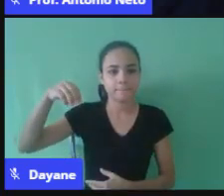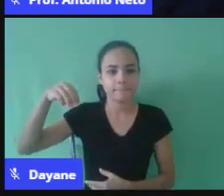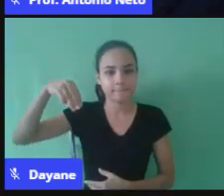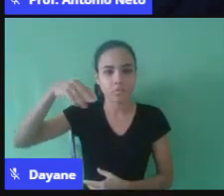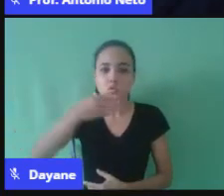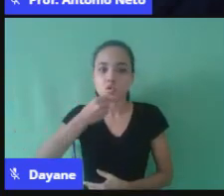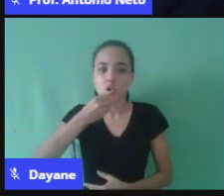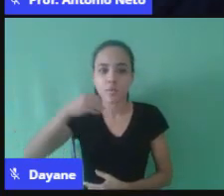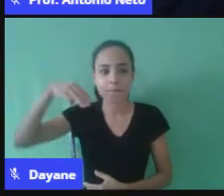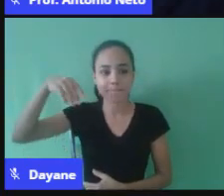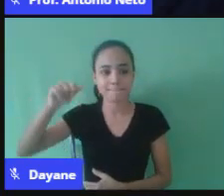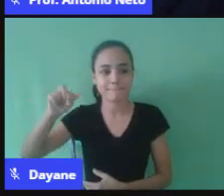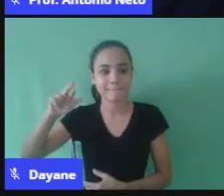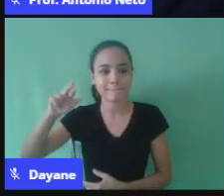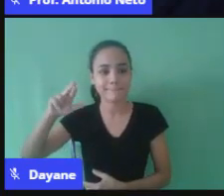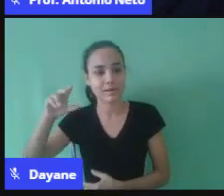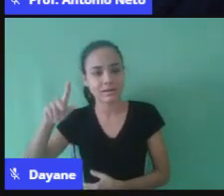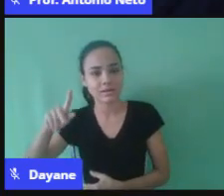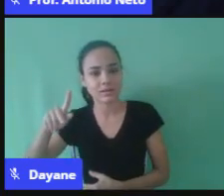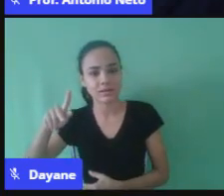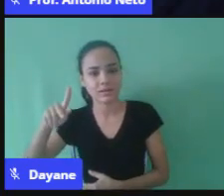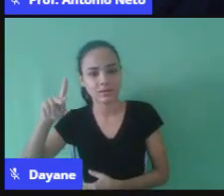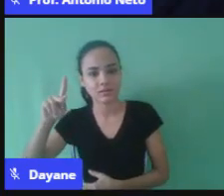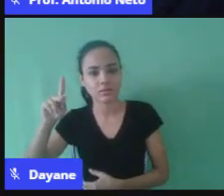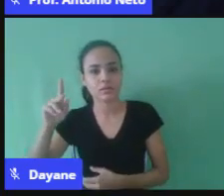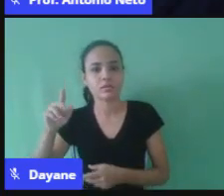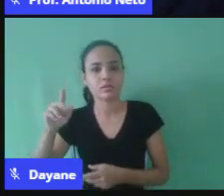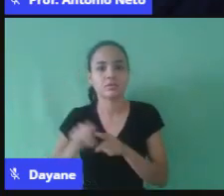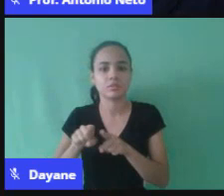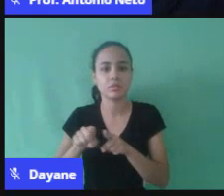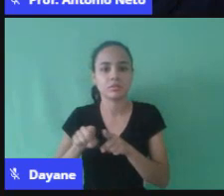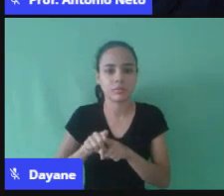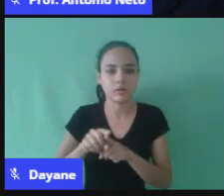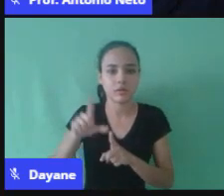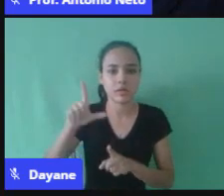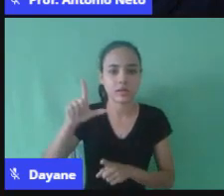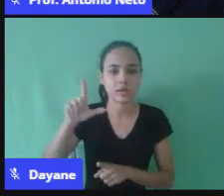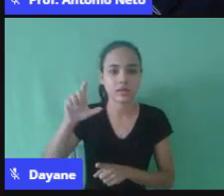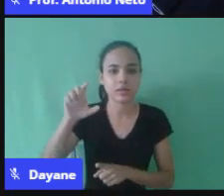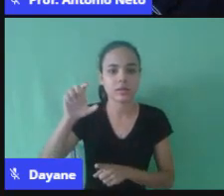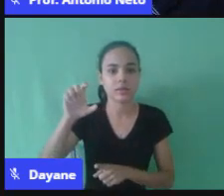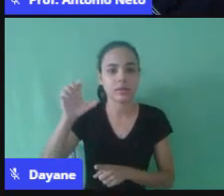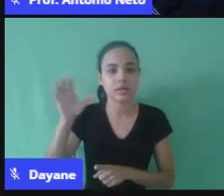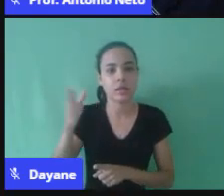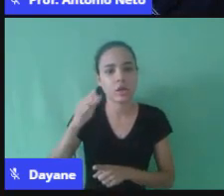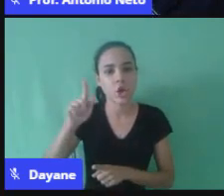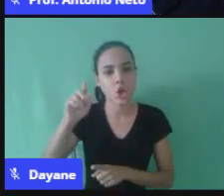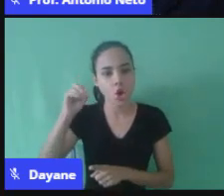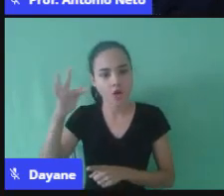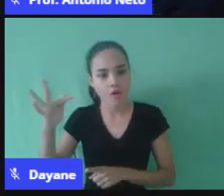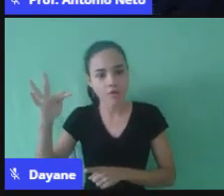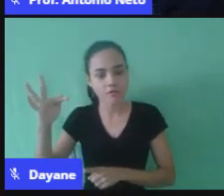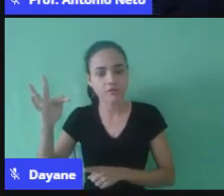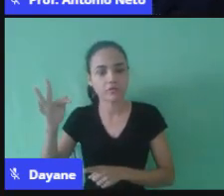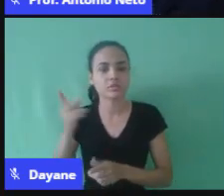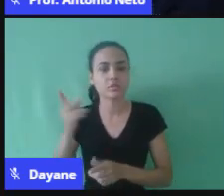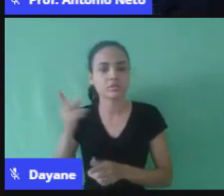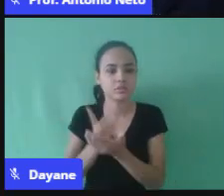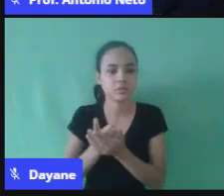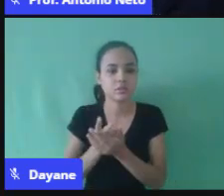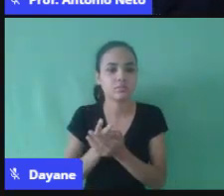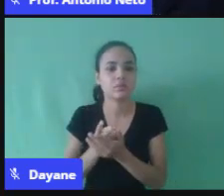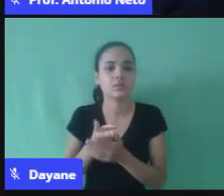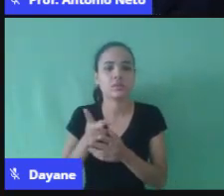foram historiadores franceses e que vêm de uma perspectiva de olhar a história mesmo como uma